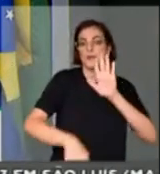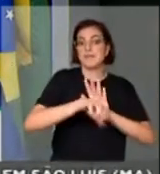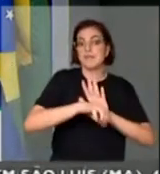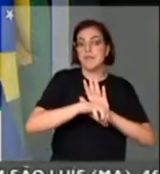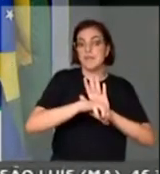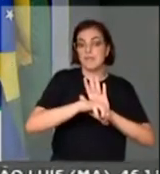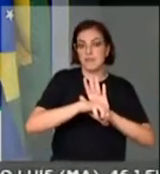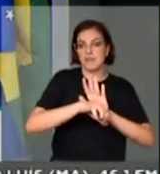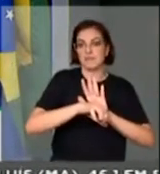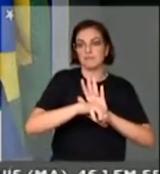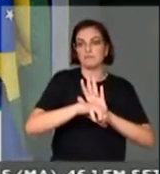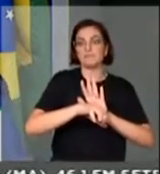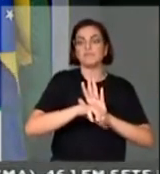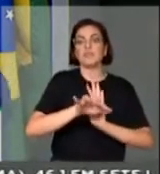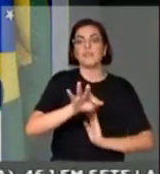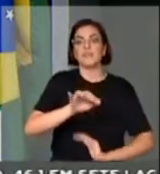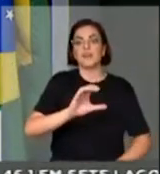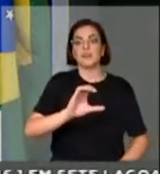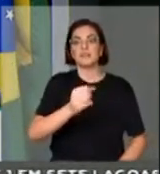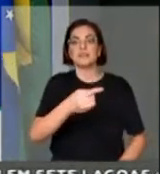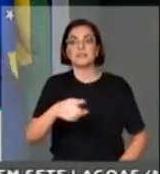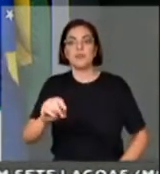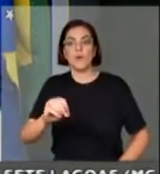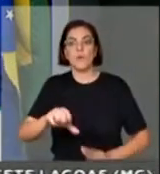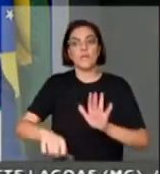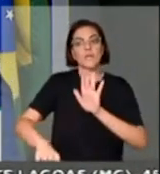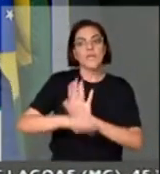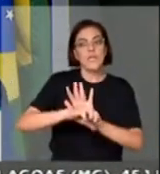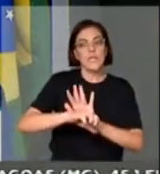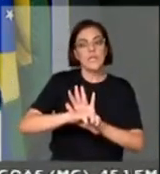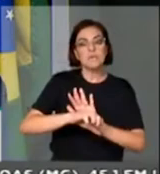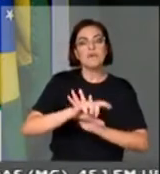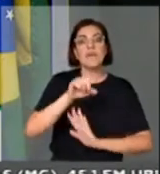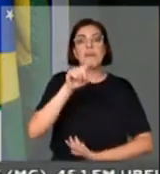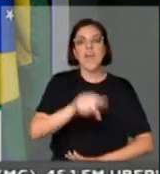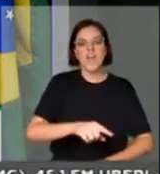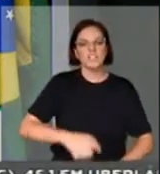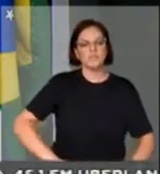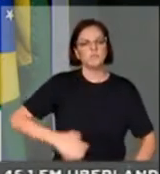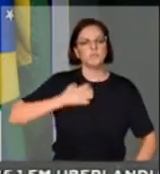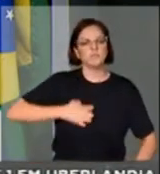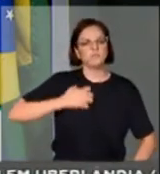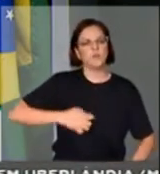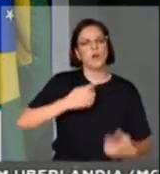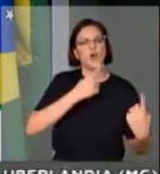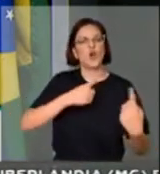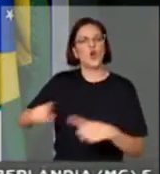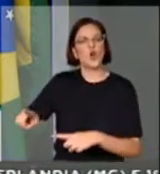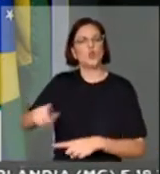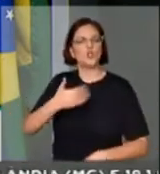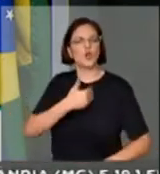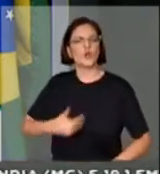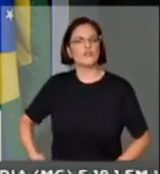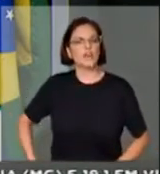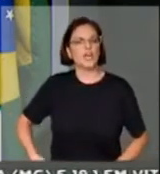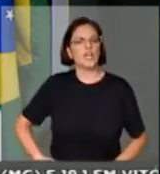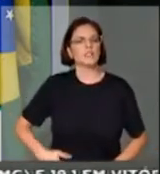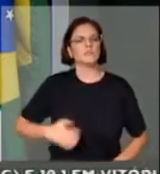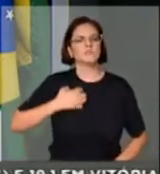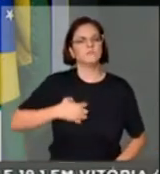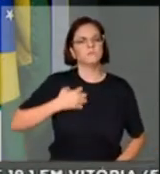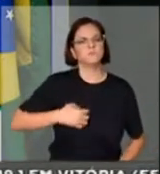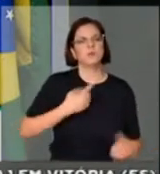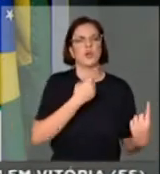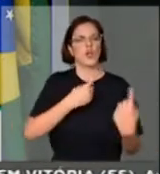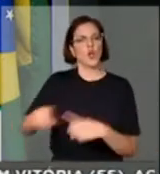Brasil, estariam contra a Lava Jato, contra o governo, reclamando do governo, chegando a